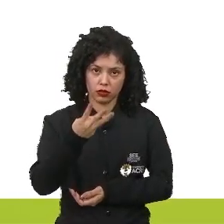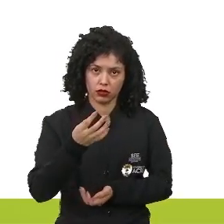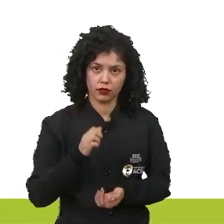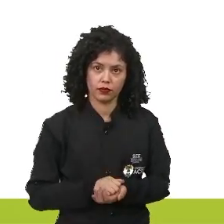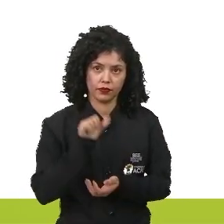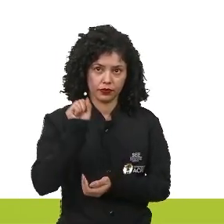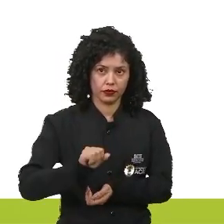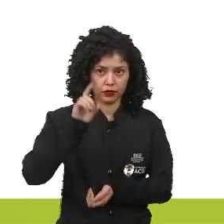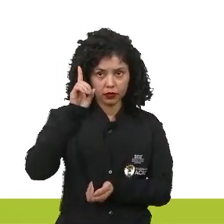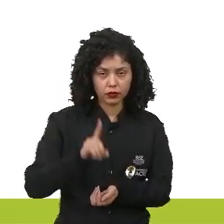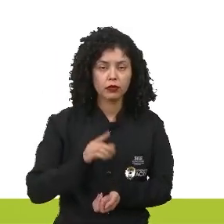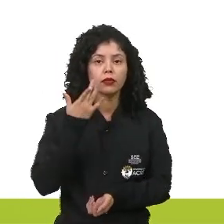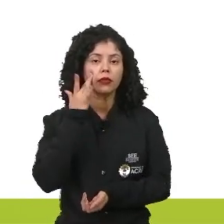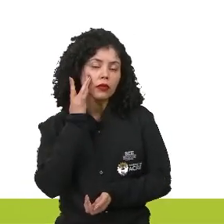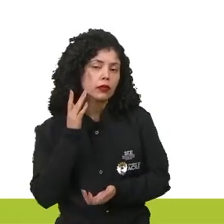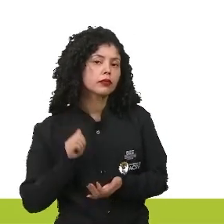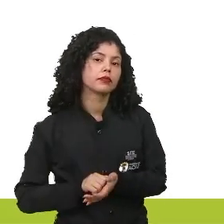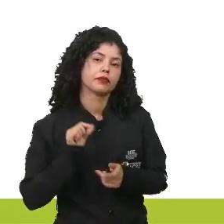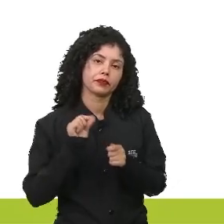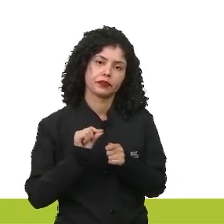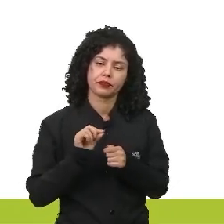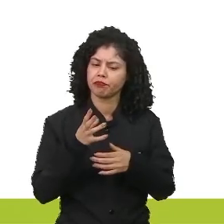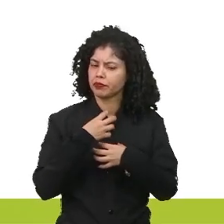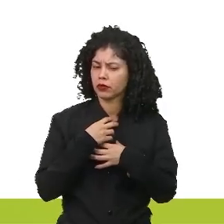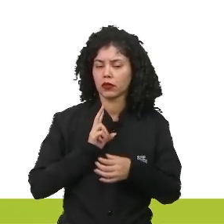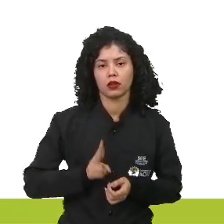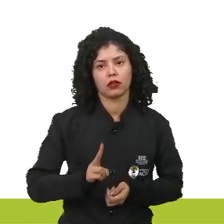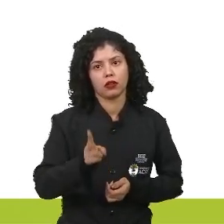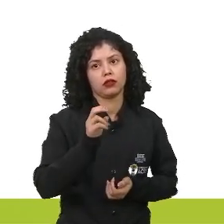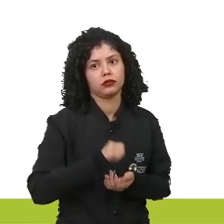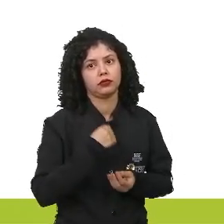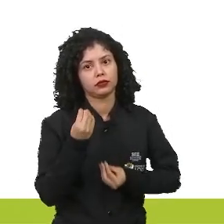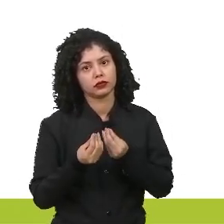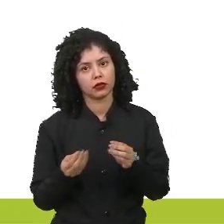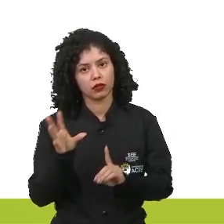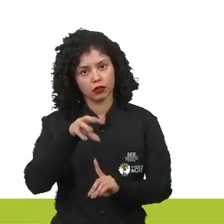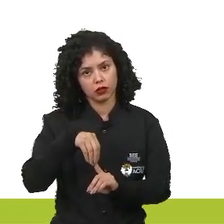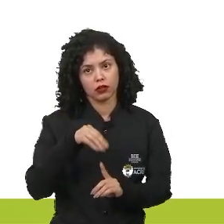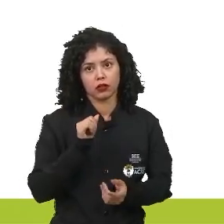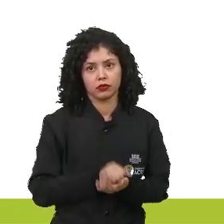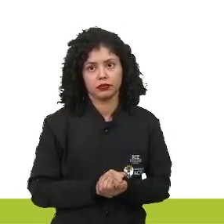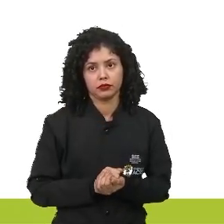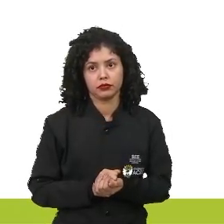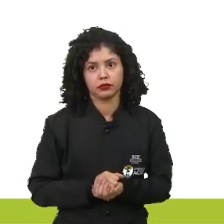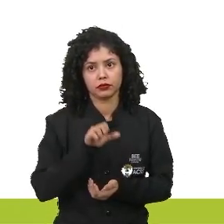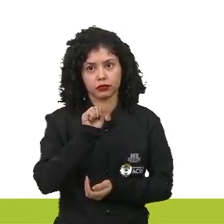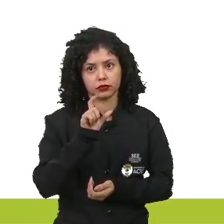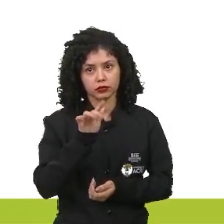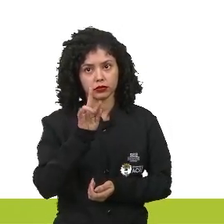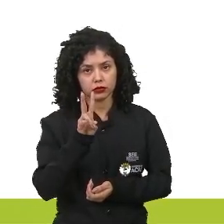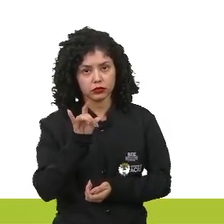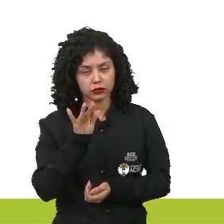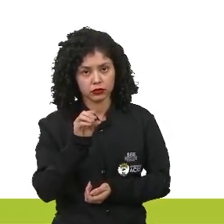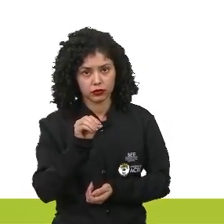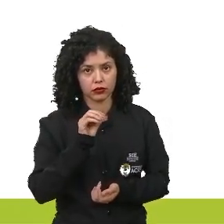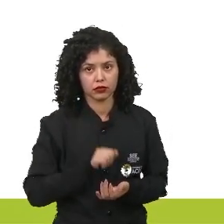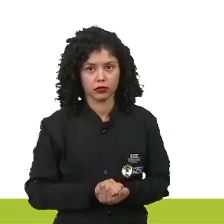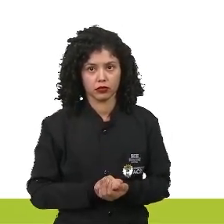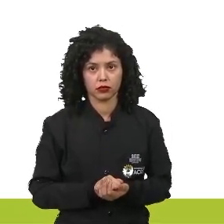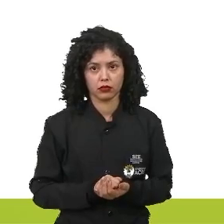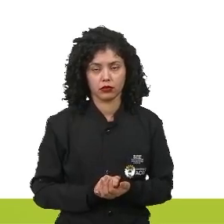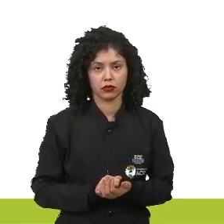no Sudeste, que era o ouro, não fazia sentido permanecer com o centro político, que era a capital de Salvador, lá no Nordeste. Então,